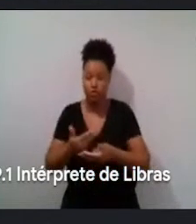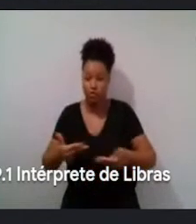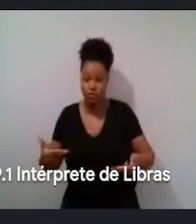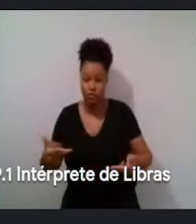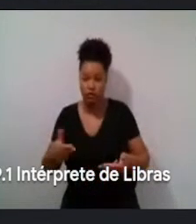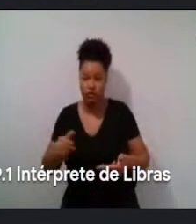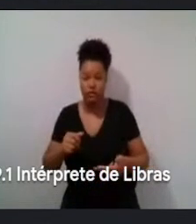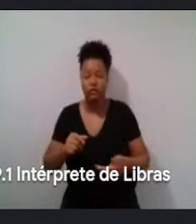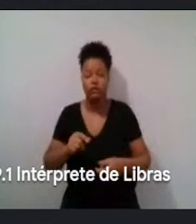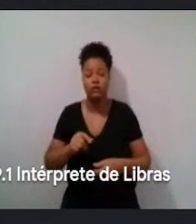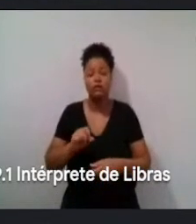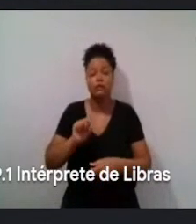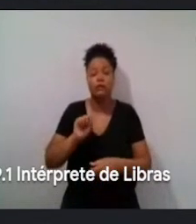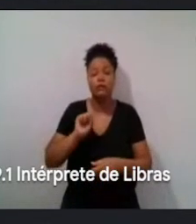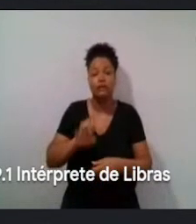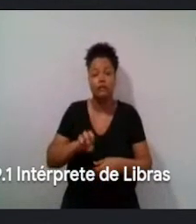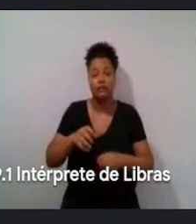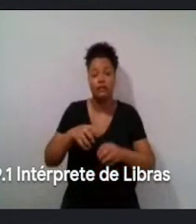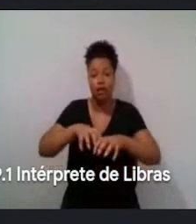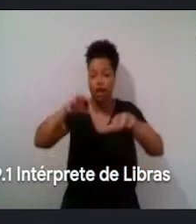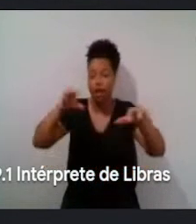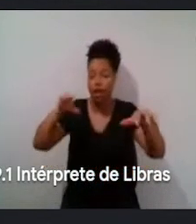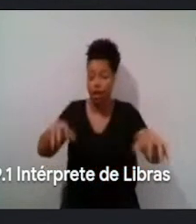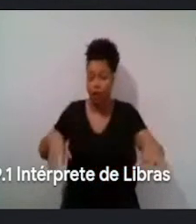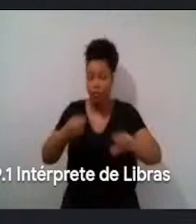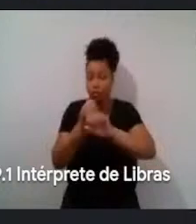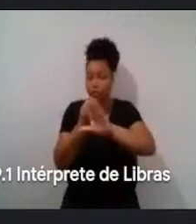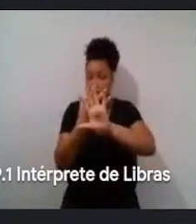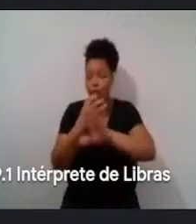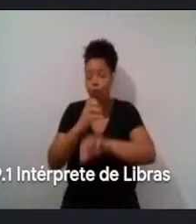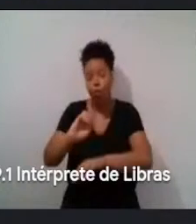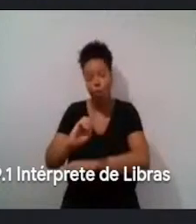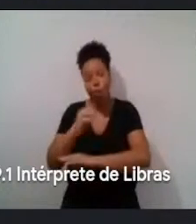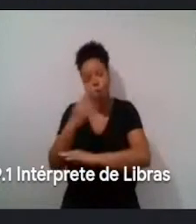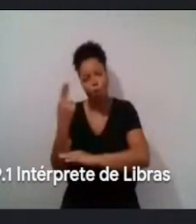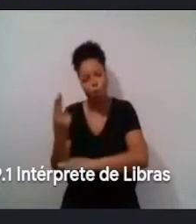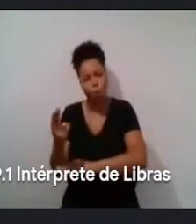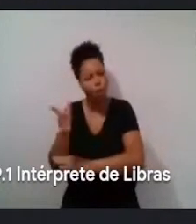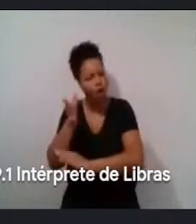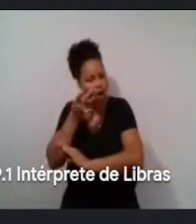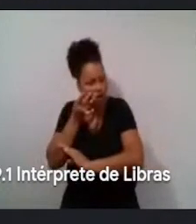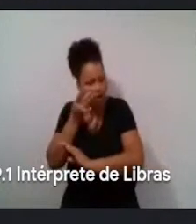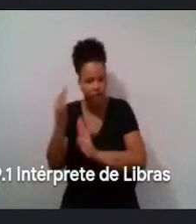de videoconferência ou de modo presencial. Então,